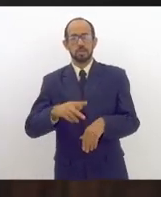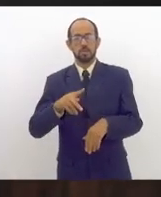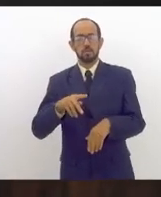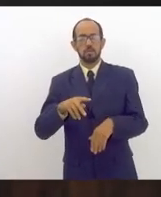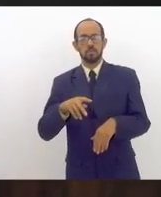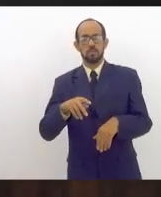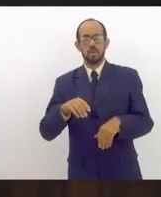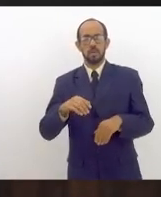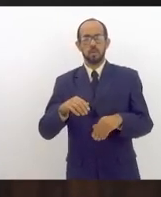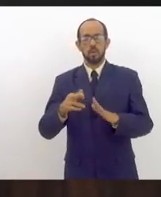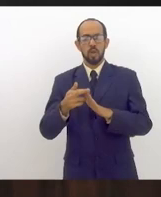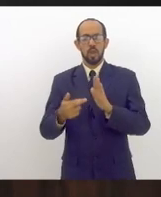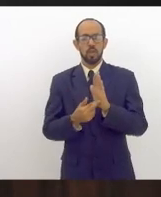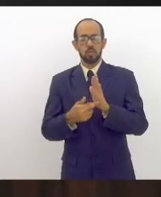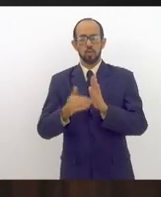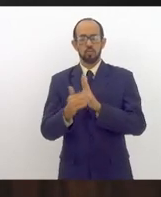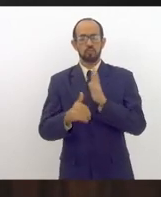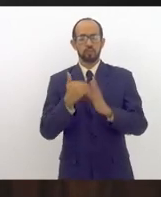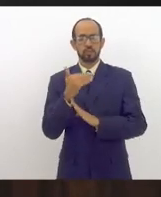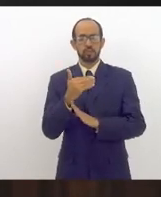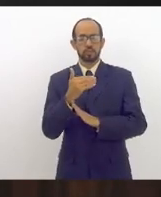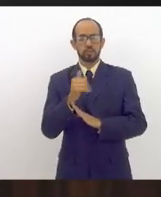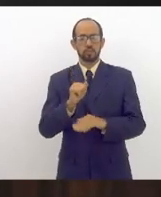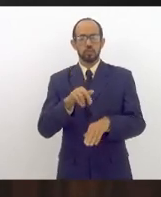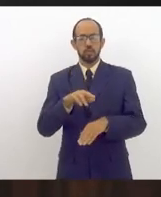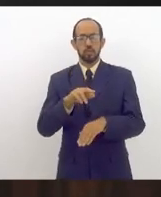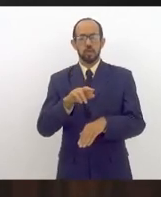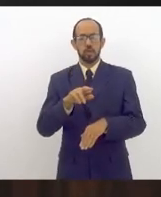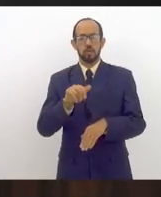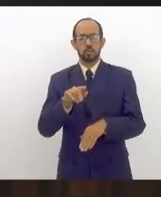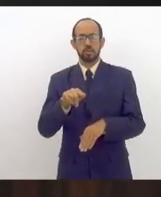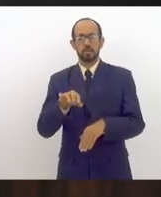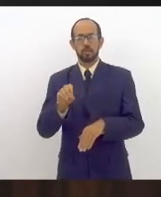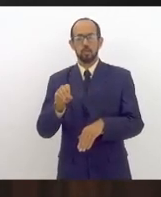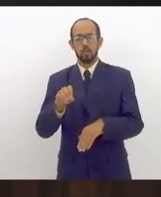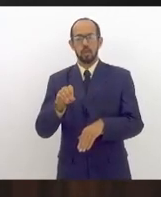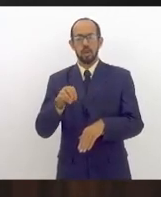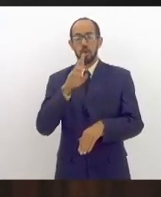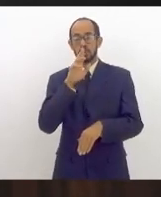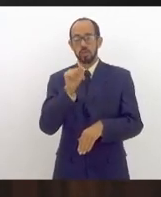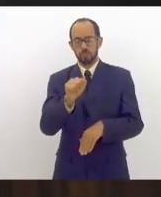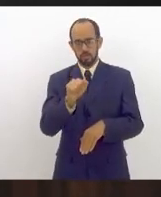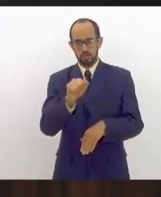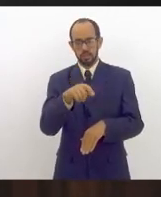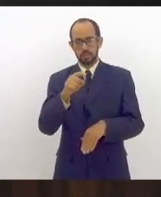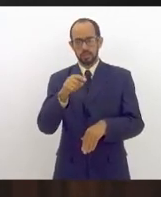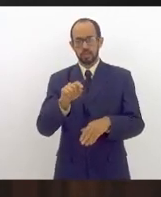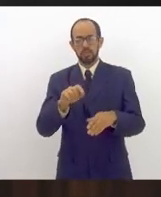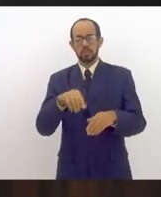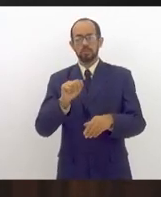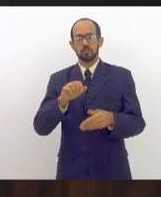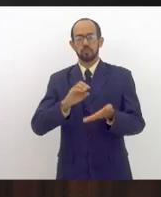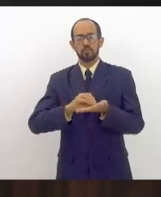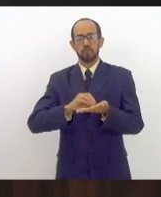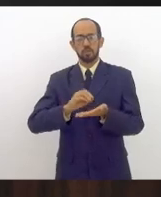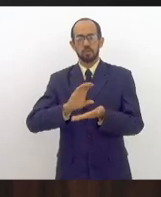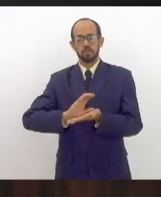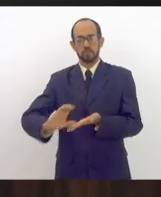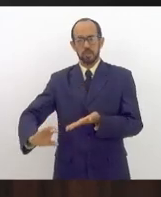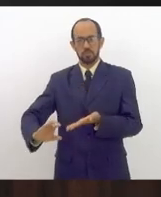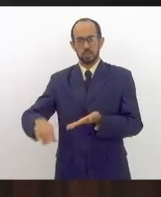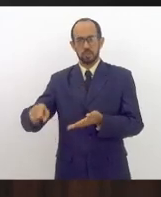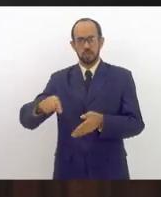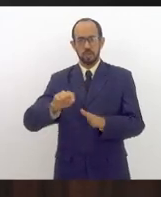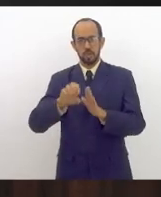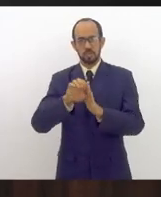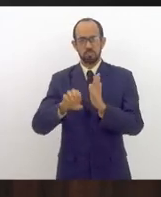vencido. Deputado Rodrigo Amorim, Flávio Serafini. Pendente de parecer da Comissão de Orçamento, Finanças, Fiscalização Financeira e Controle, as